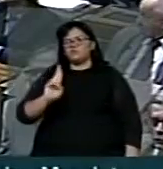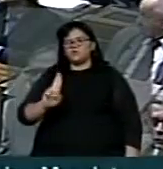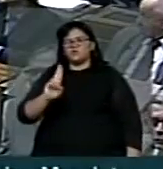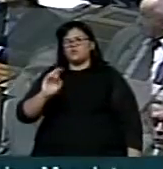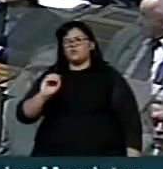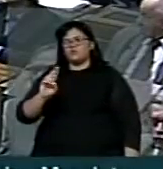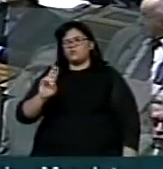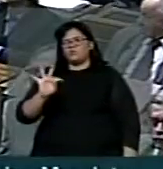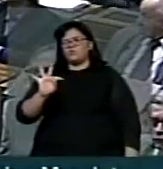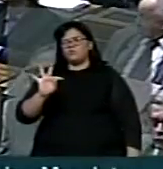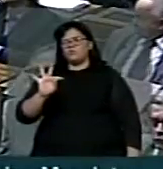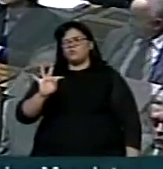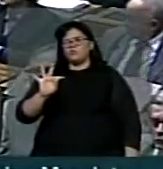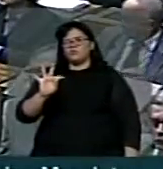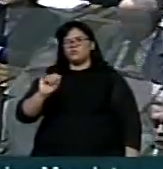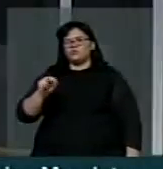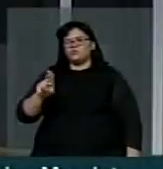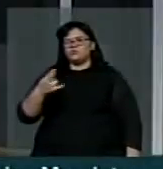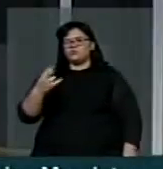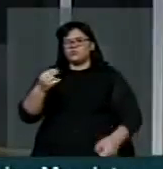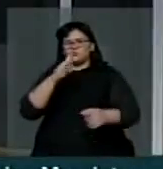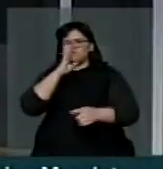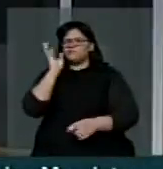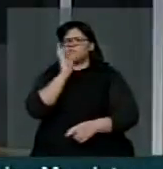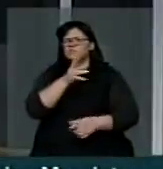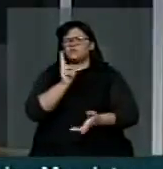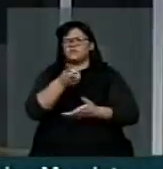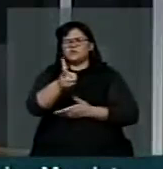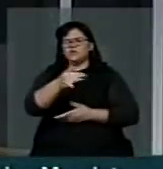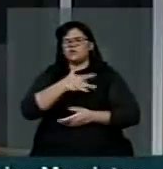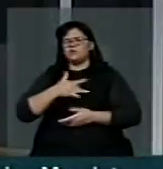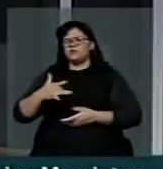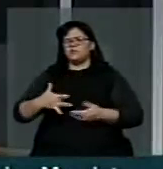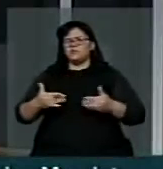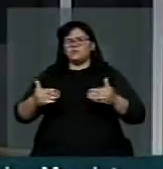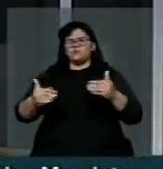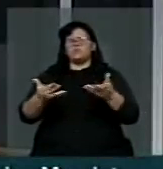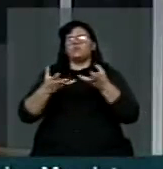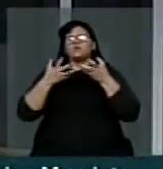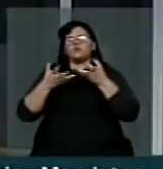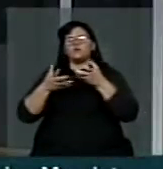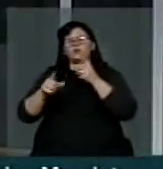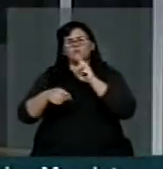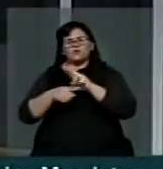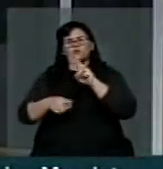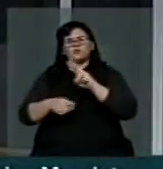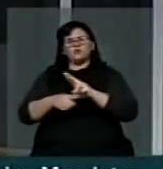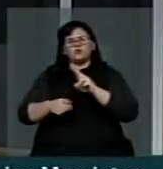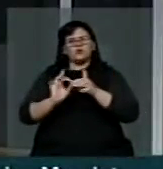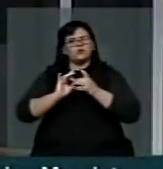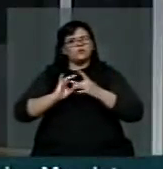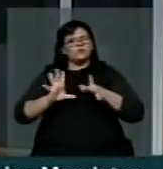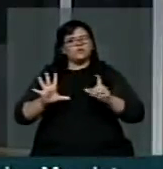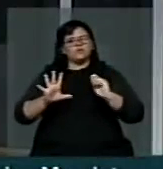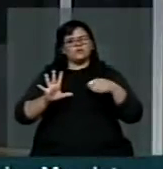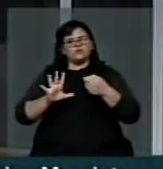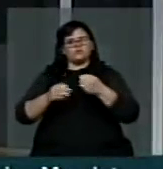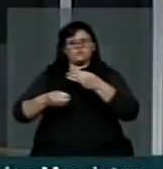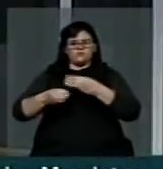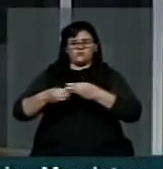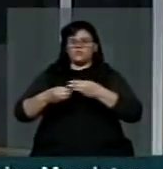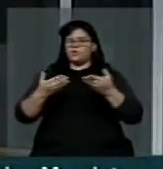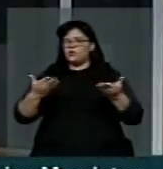pernambucano, que denunciava os problemas da saúde e defendia a autonomia dos municípios, luta tão